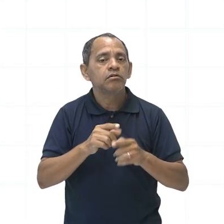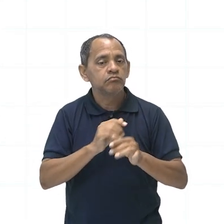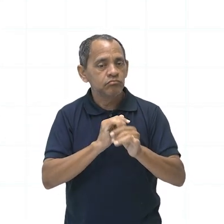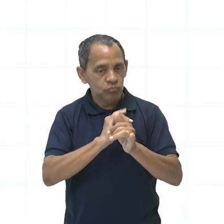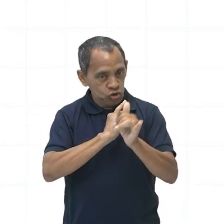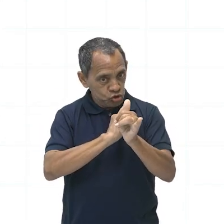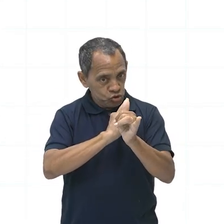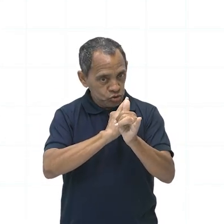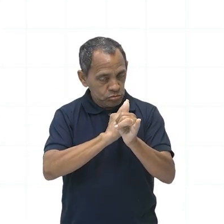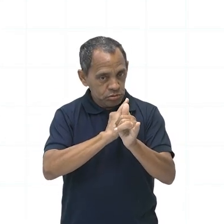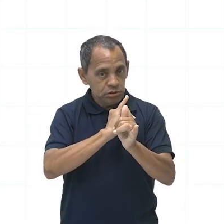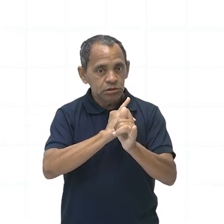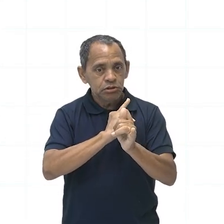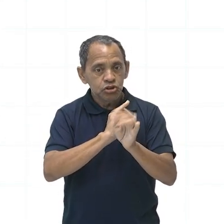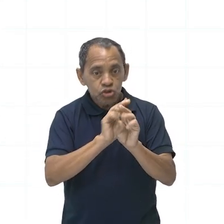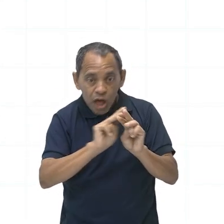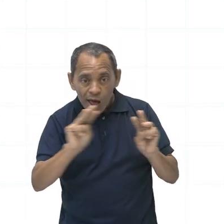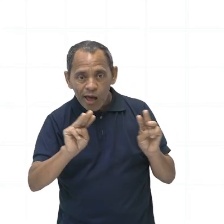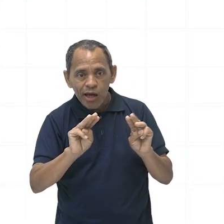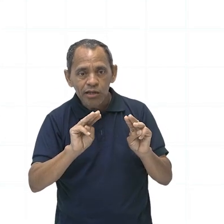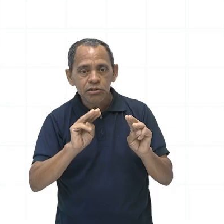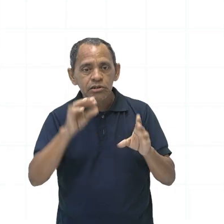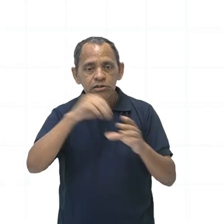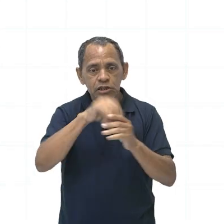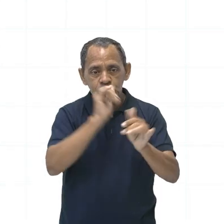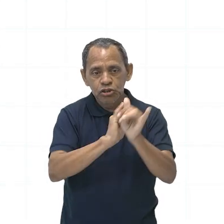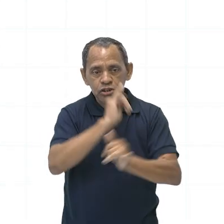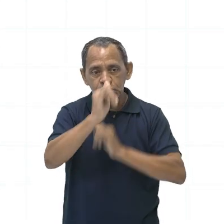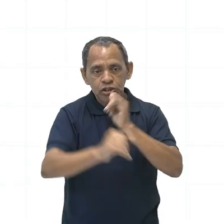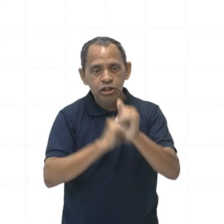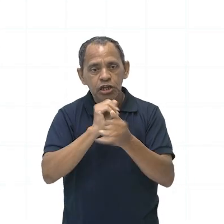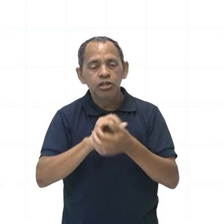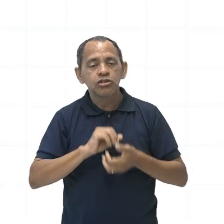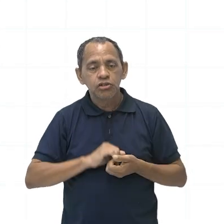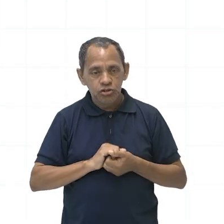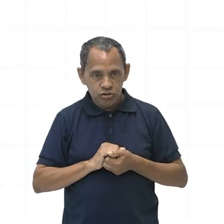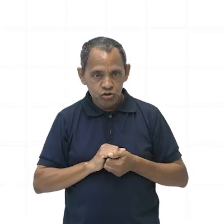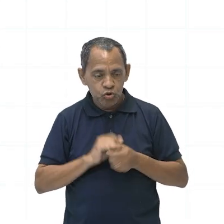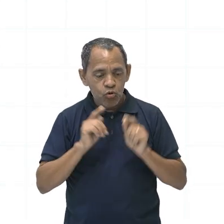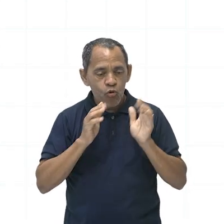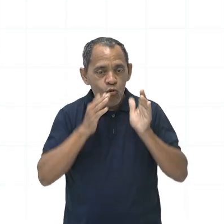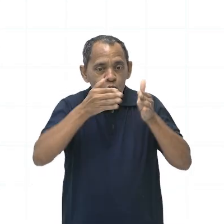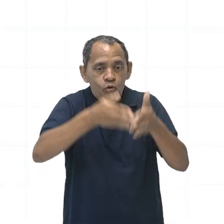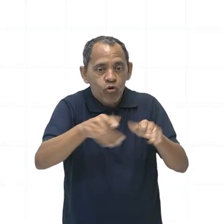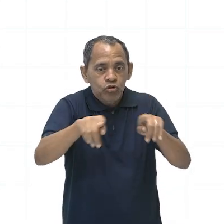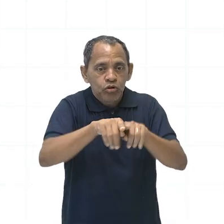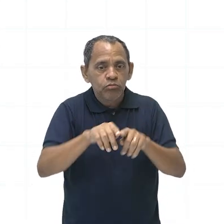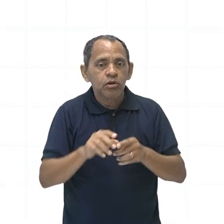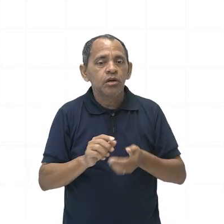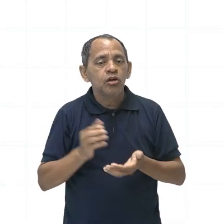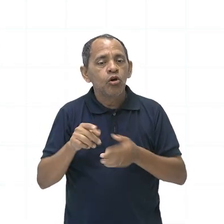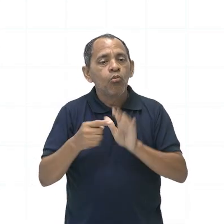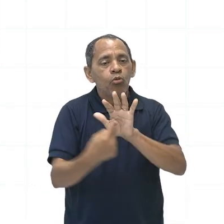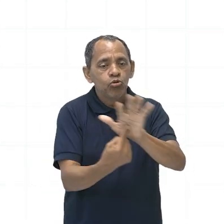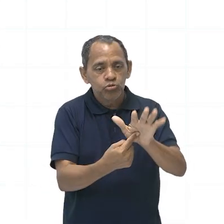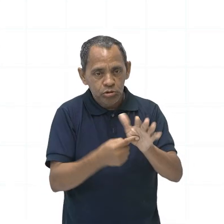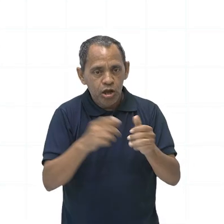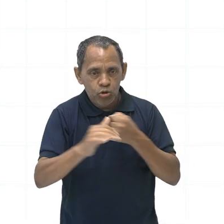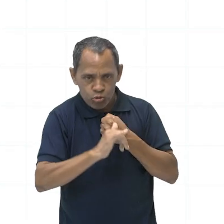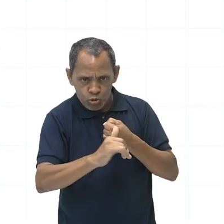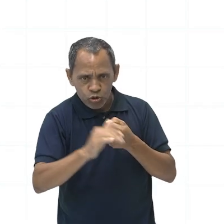internet, né, páginas na web, dedicadas justamente a trazer crônicas de diferentes autores,